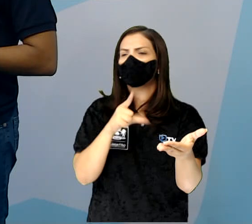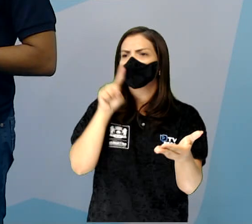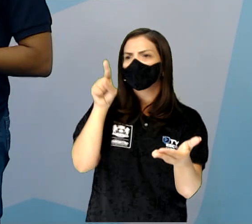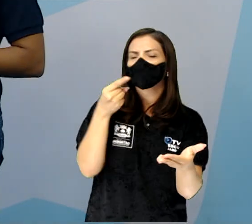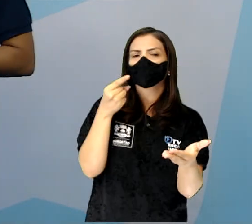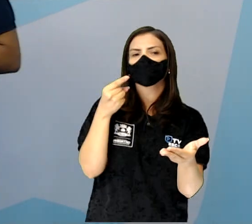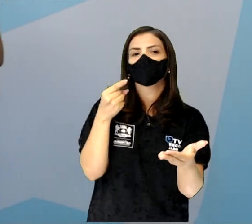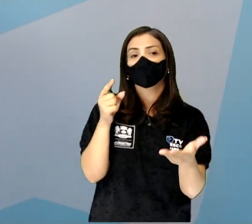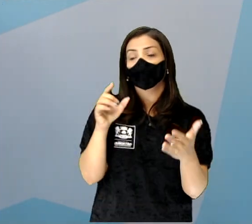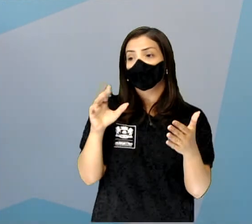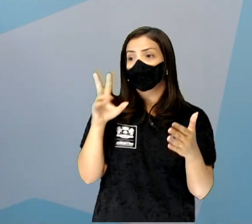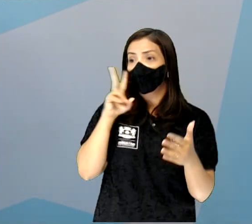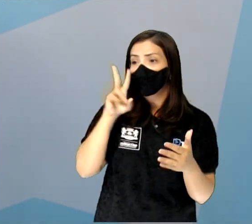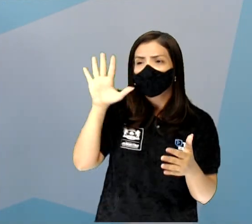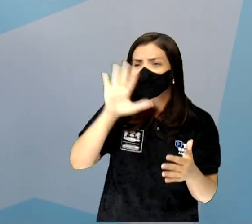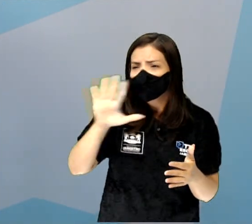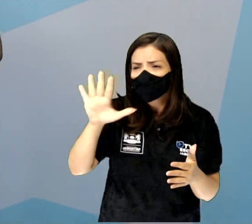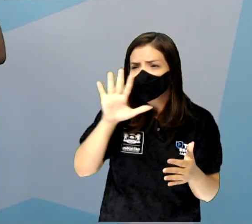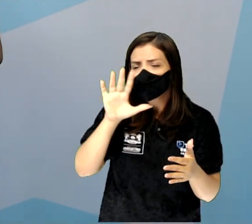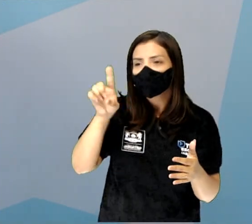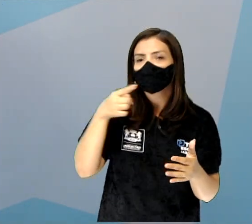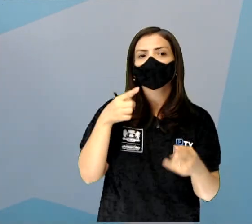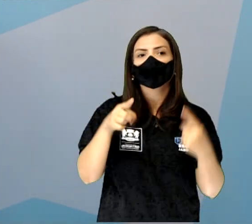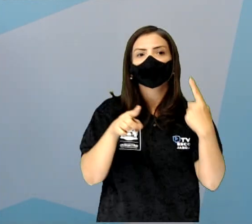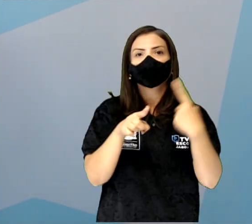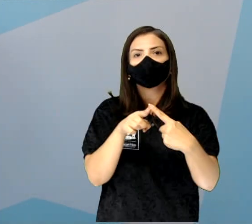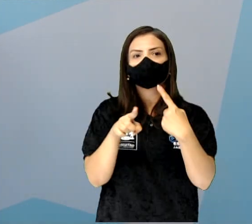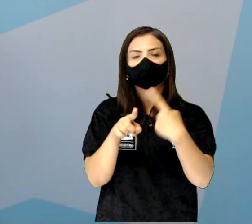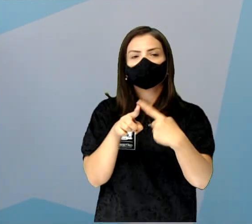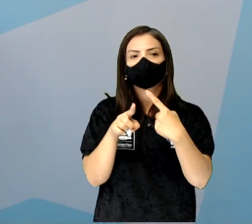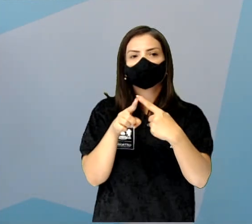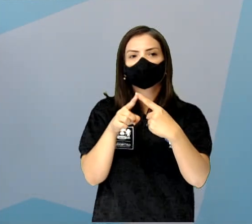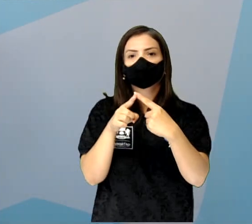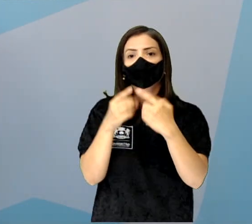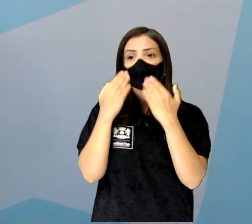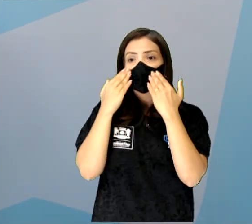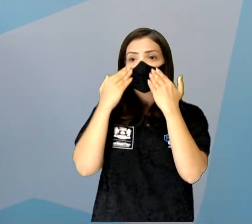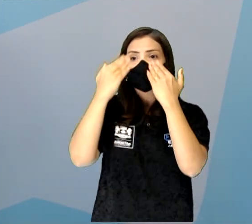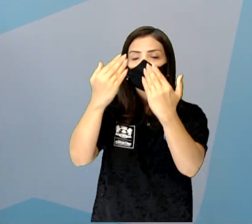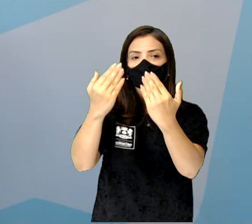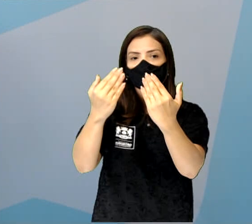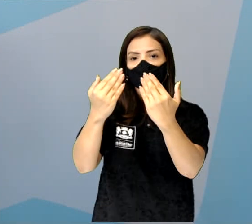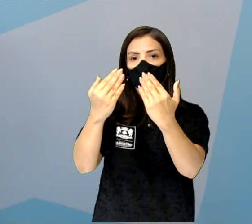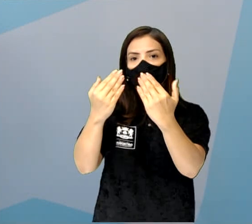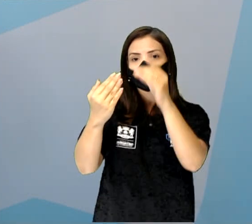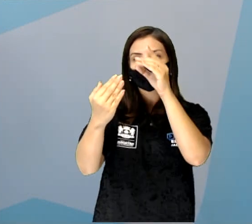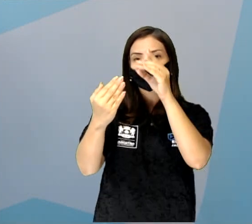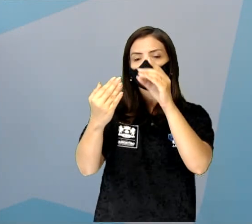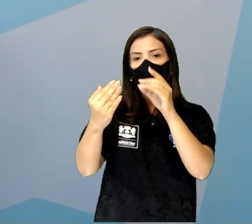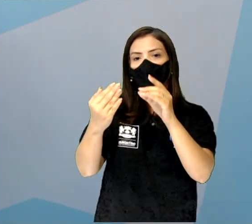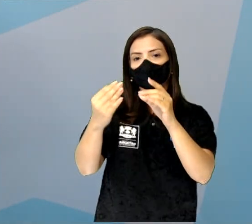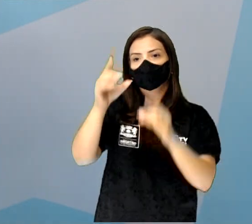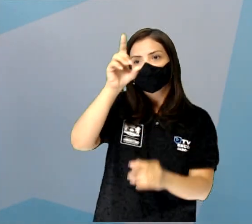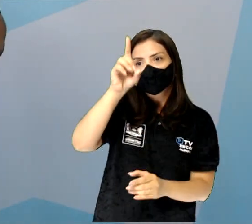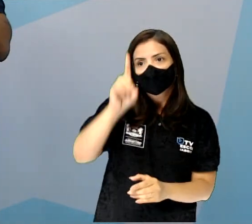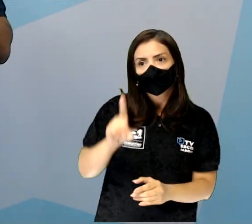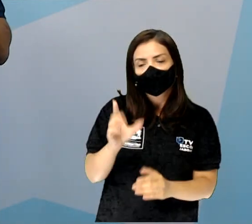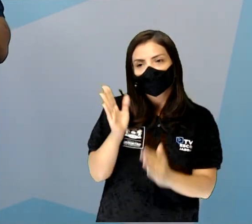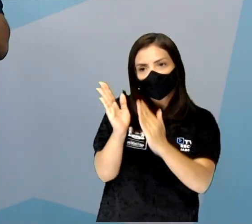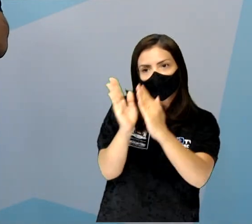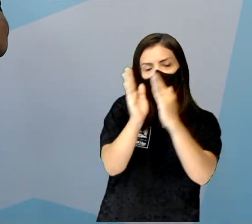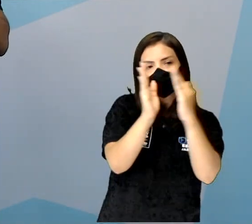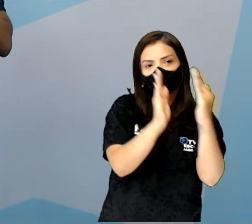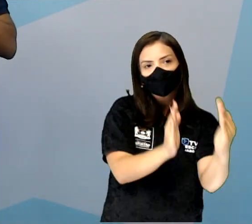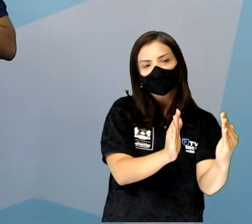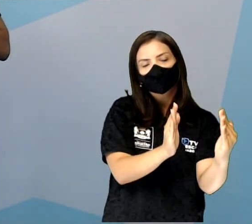só, quando você não vê a vírgula do número, é porque ela está aqui, ó, na frente dele, na parte direita. Porque a vírgula divide a parte inteira da